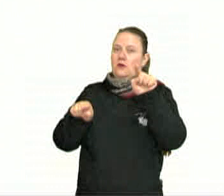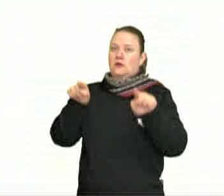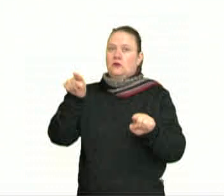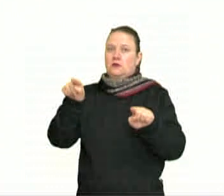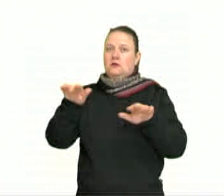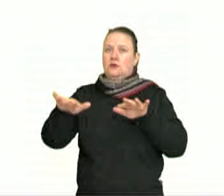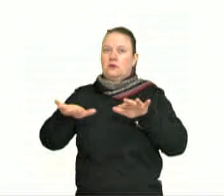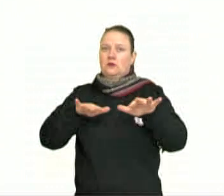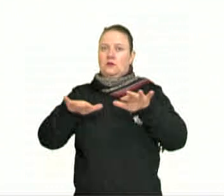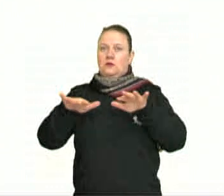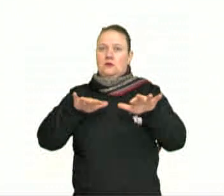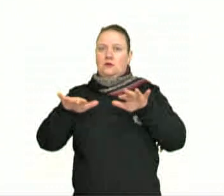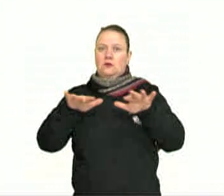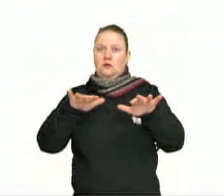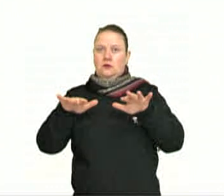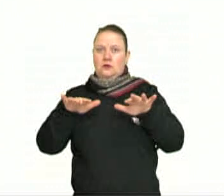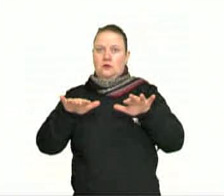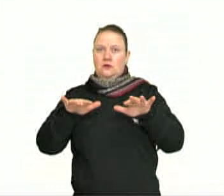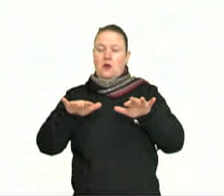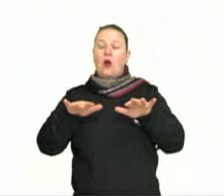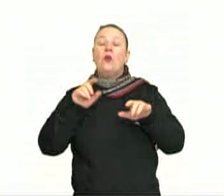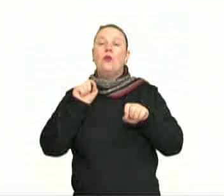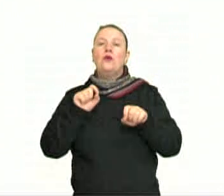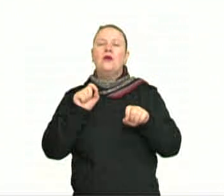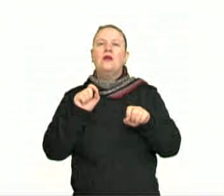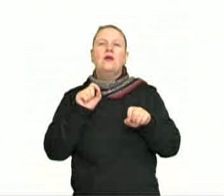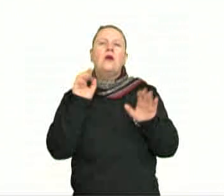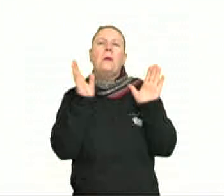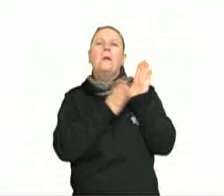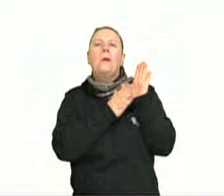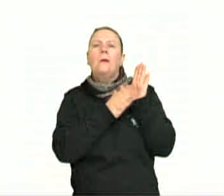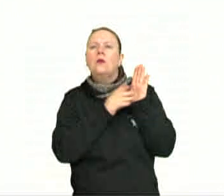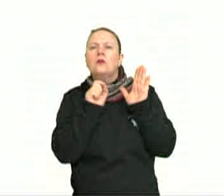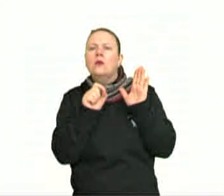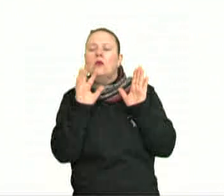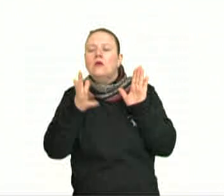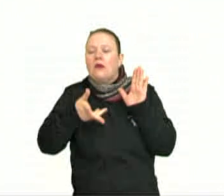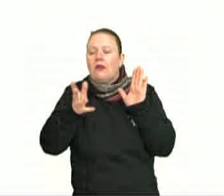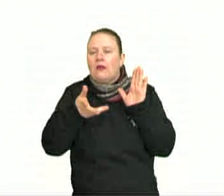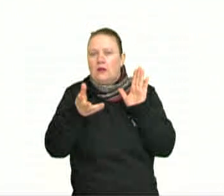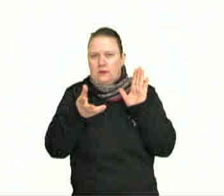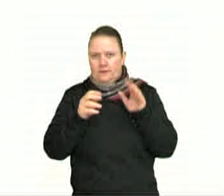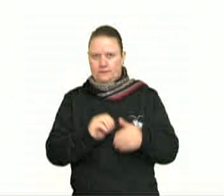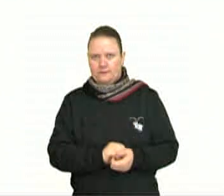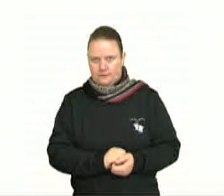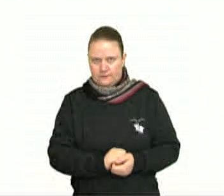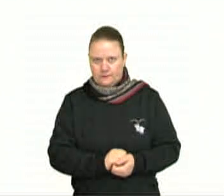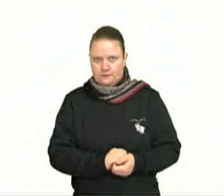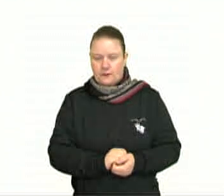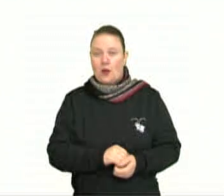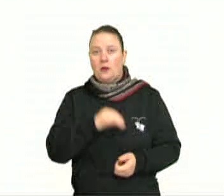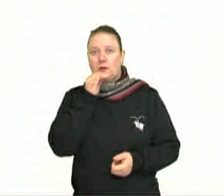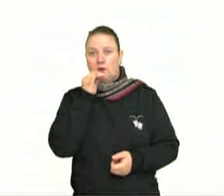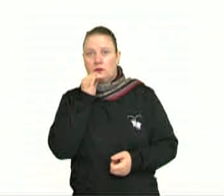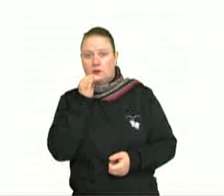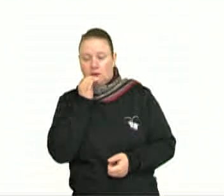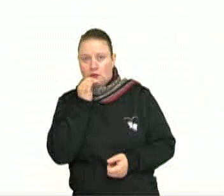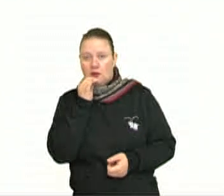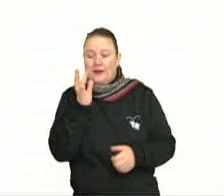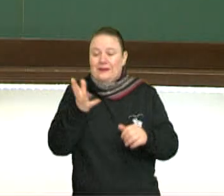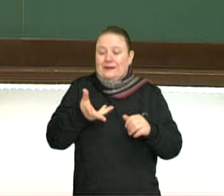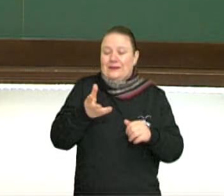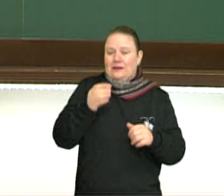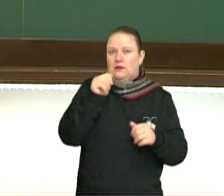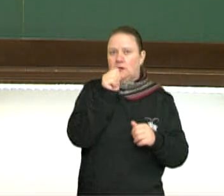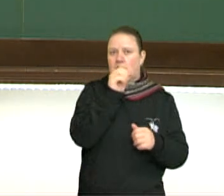seja, propõe uma aceleração. Entenda a aceleração como o ganho de velocidade. Entenda a aceleração quando